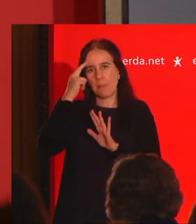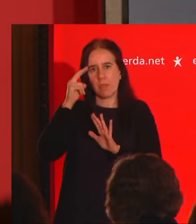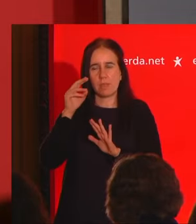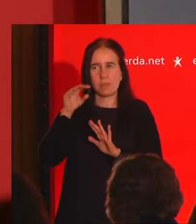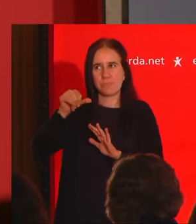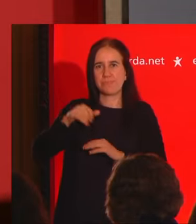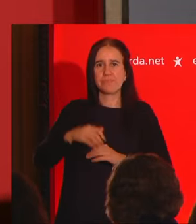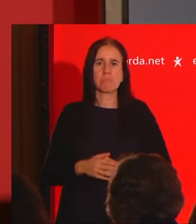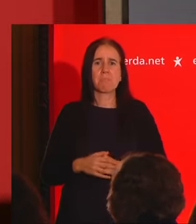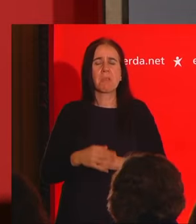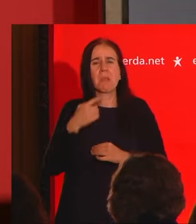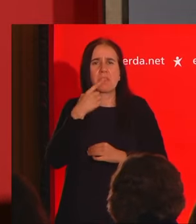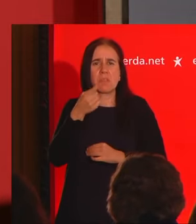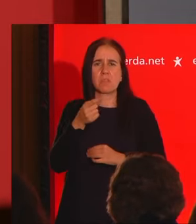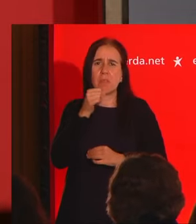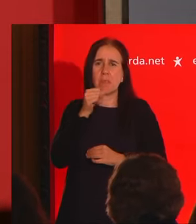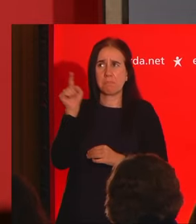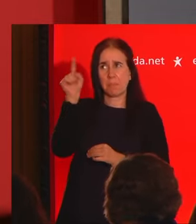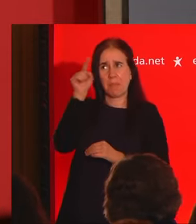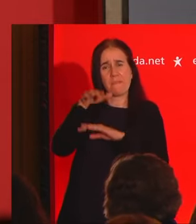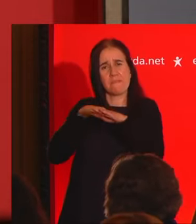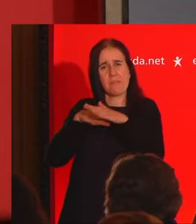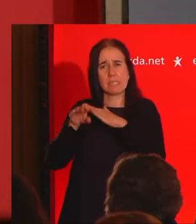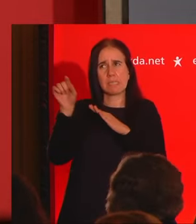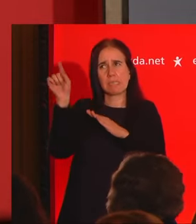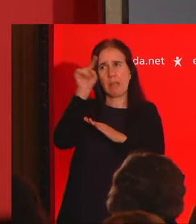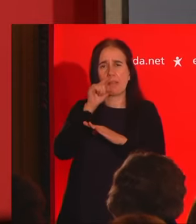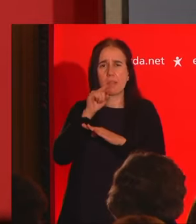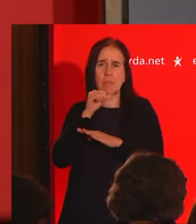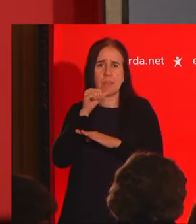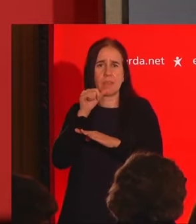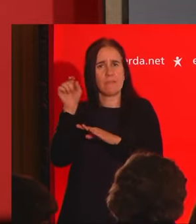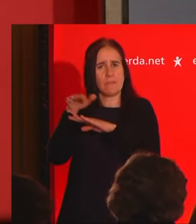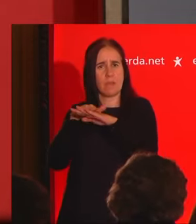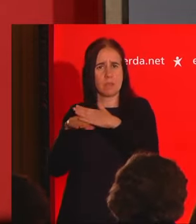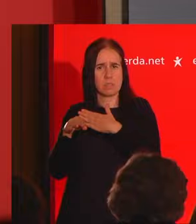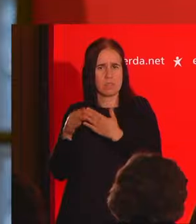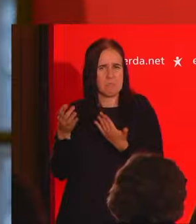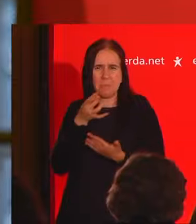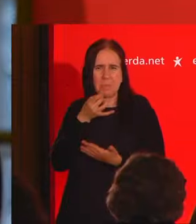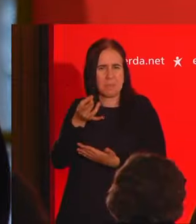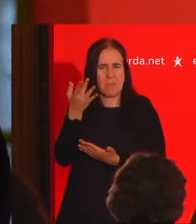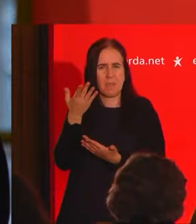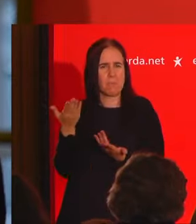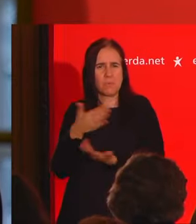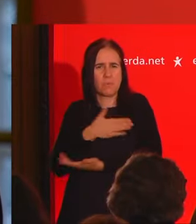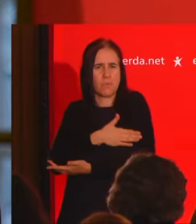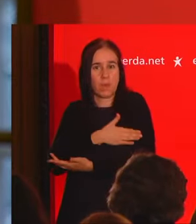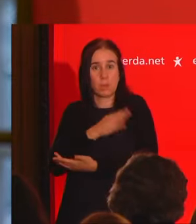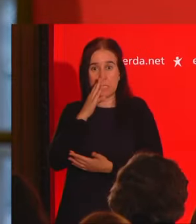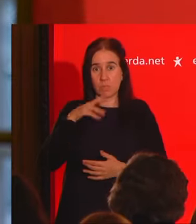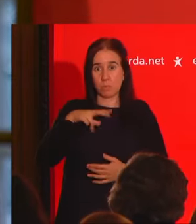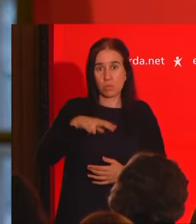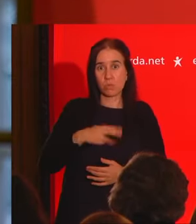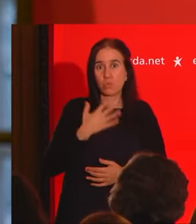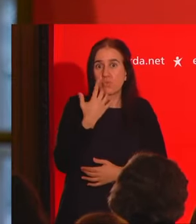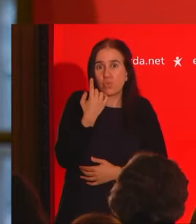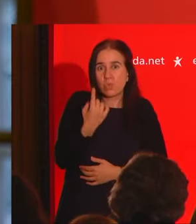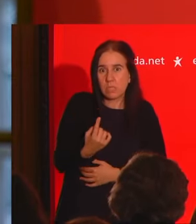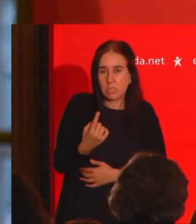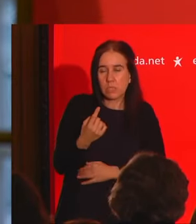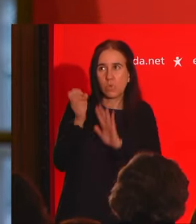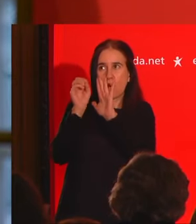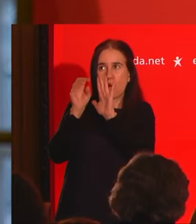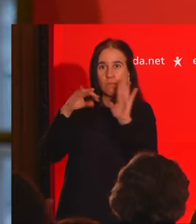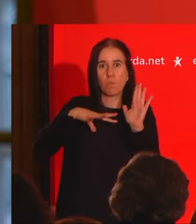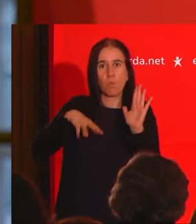sempre que os outros também fazem. Os outros também fazem. É uma fraca desculpa. E se é certo que Portugal sozinho não pode acabar com os offshores